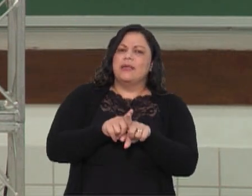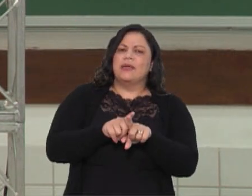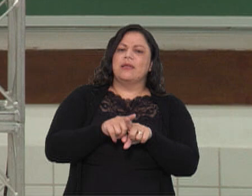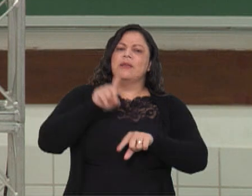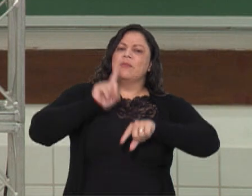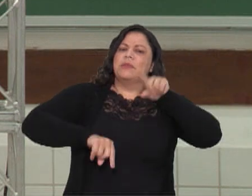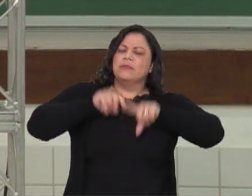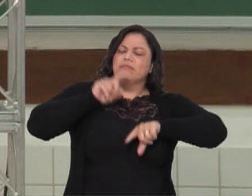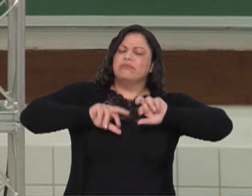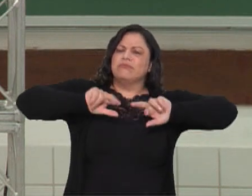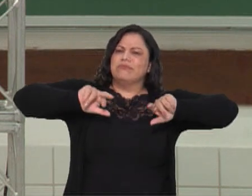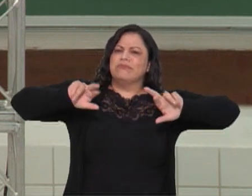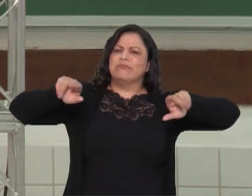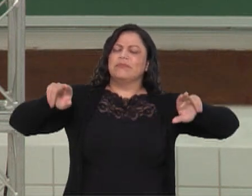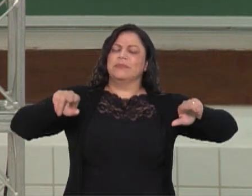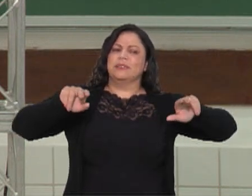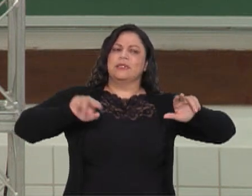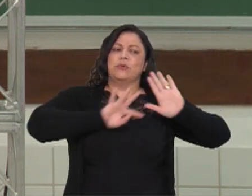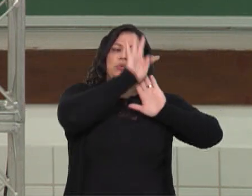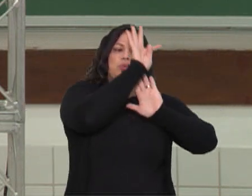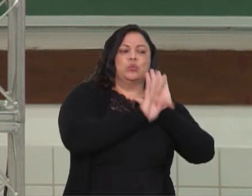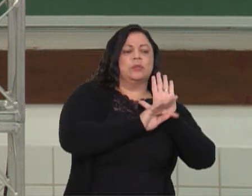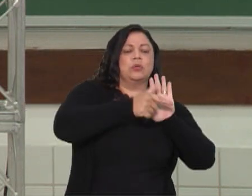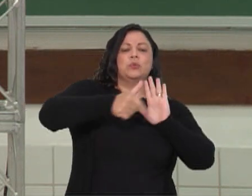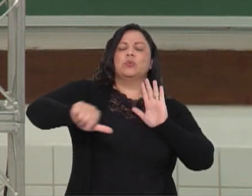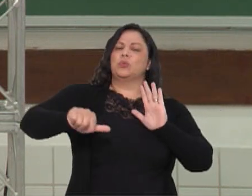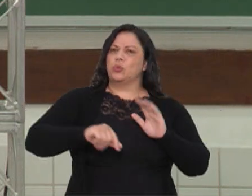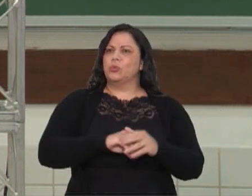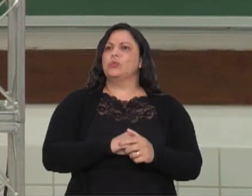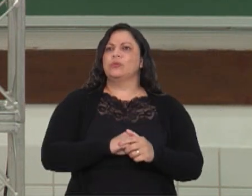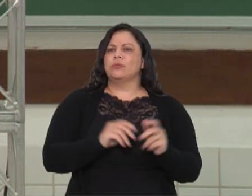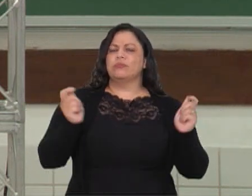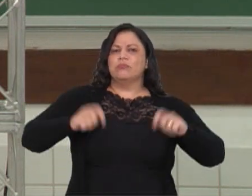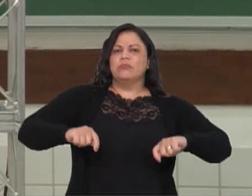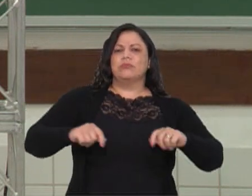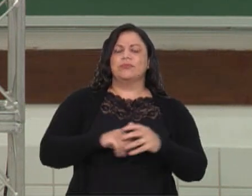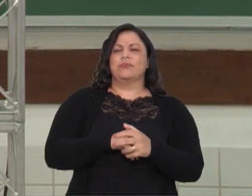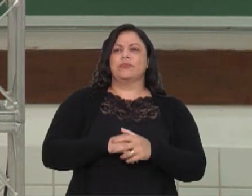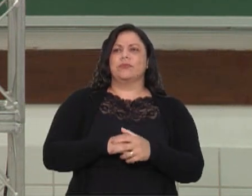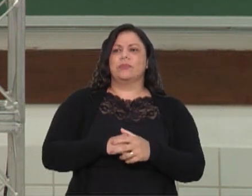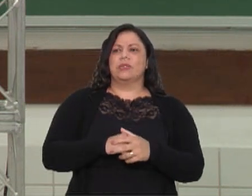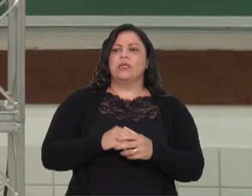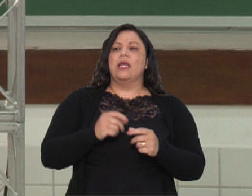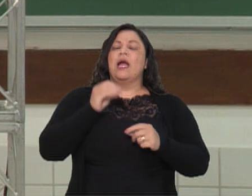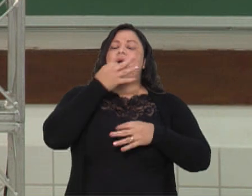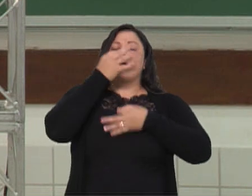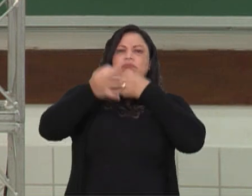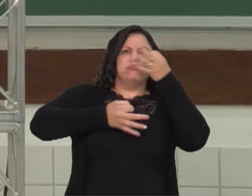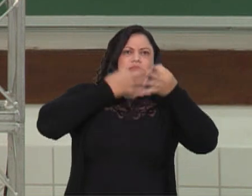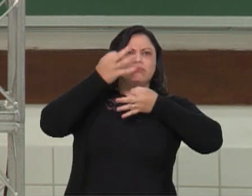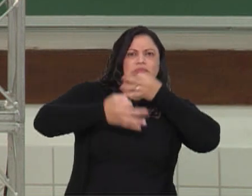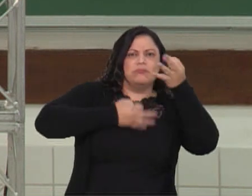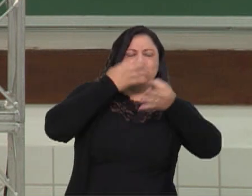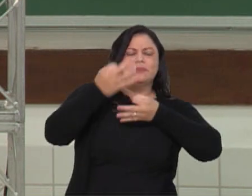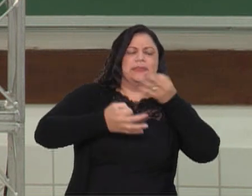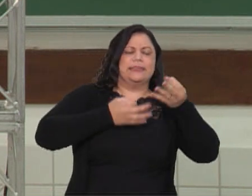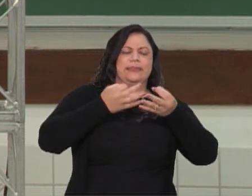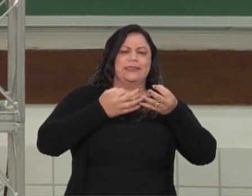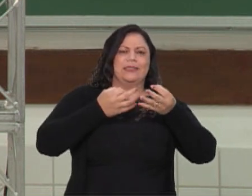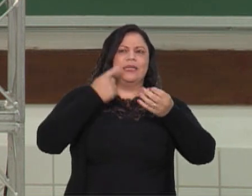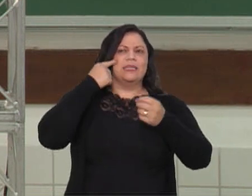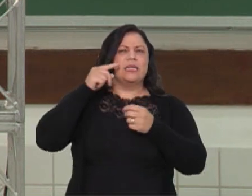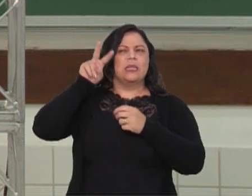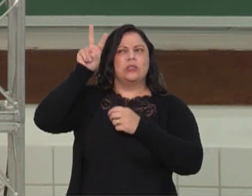produzirmos outros textos, como, por exemplo, os textos dissertativo, argumentativo, que